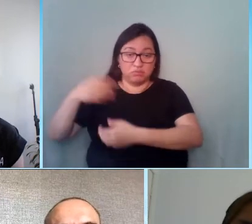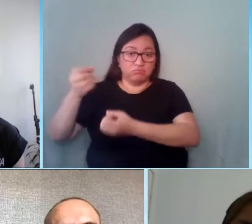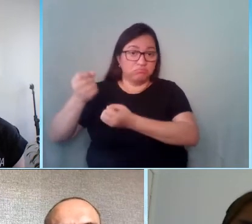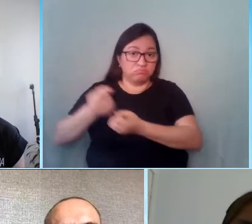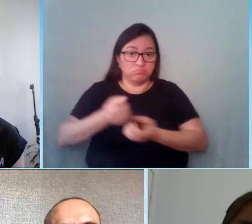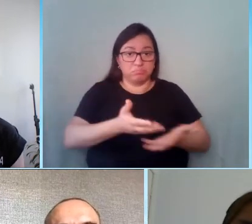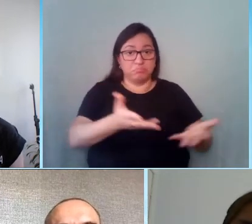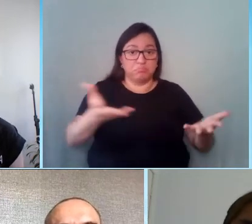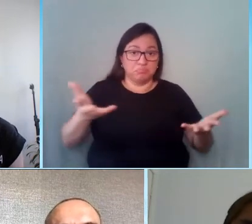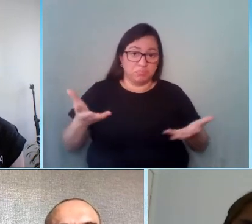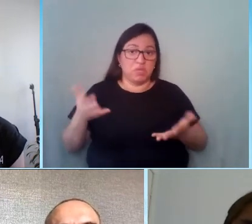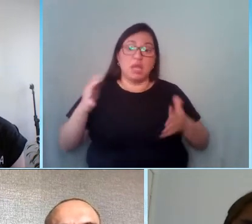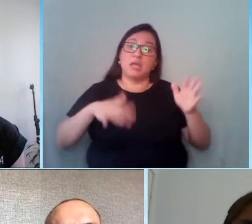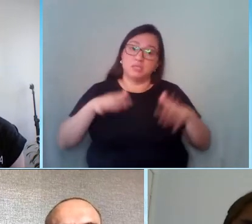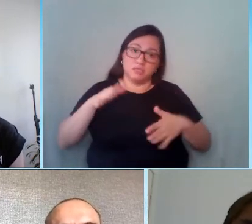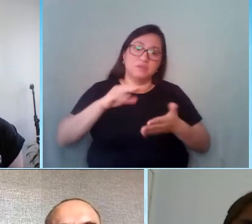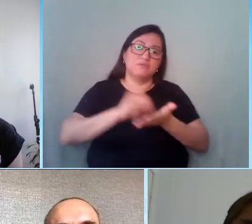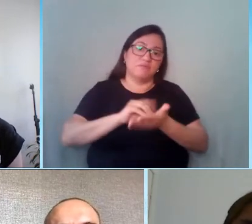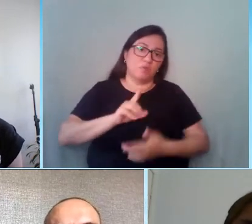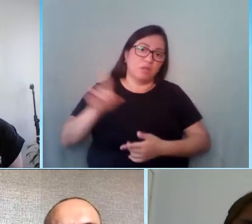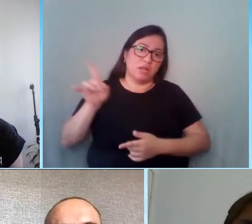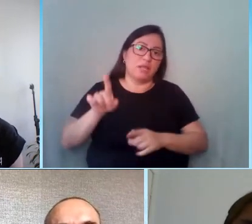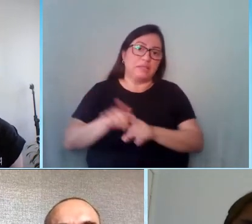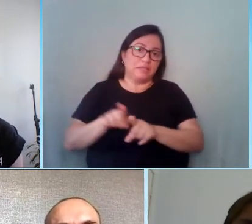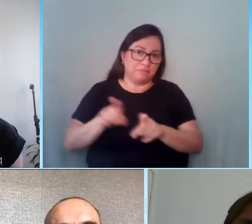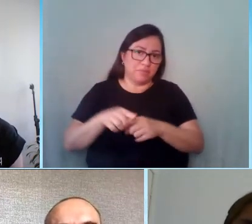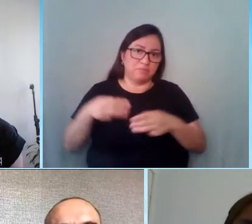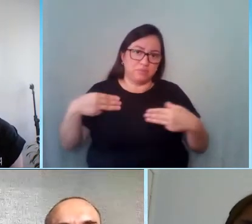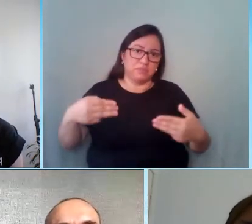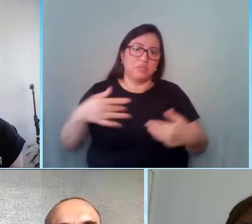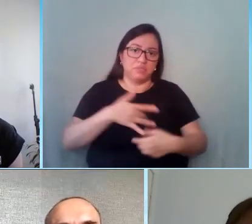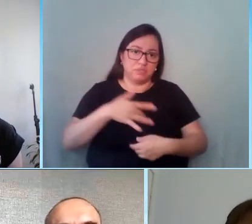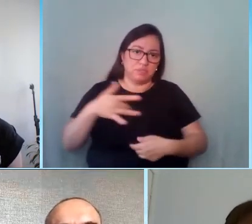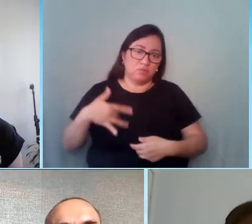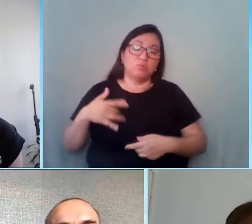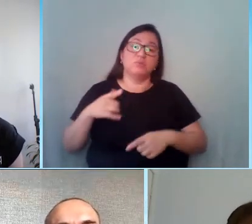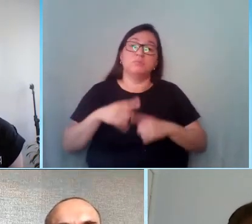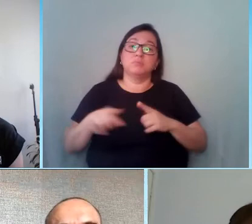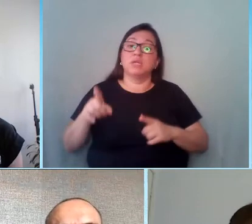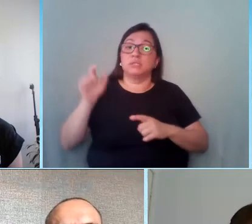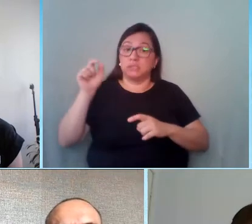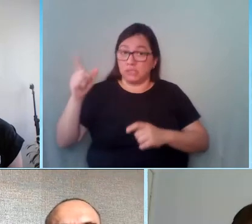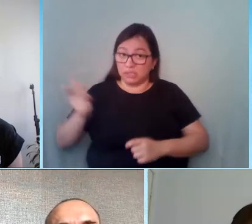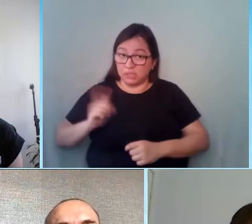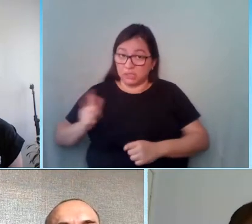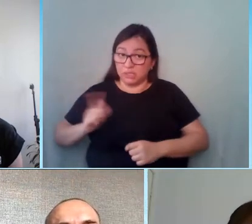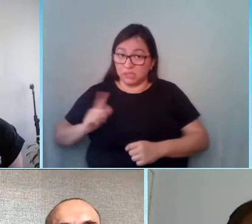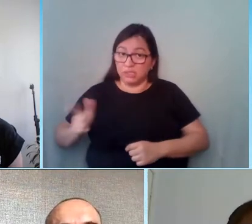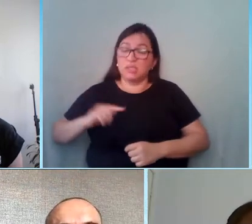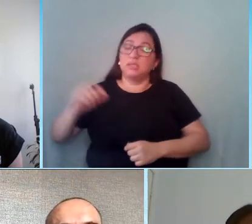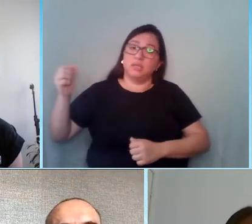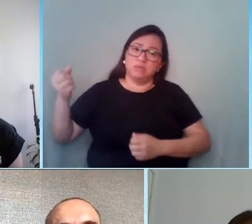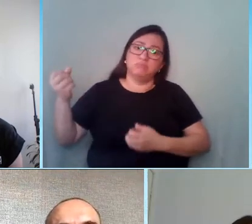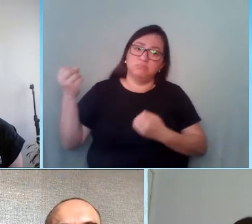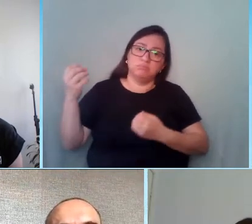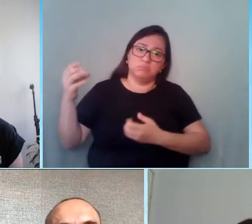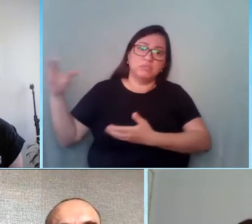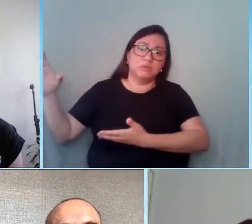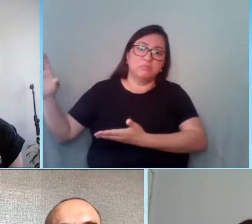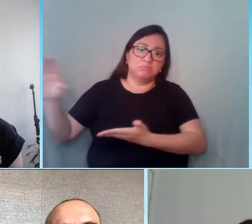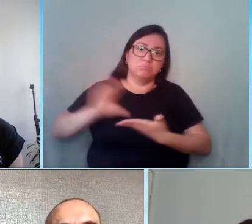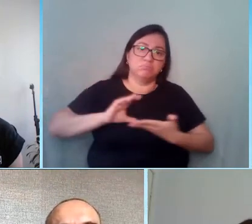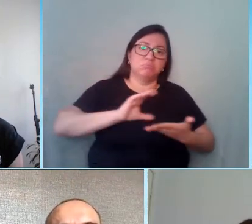Claro que tem vezes que tem falta para o Ministério, mas a gente também, se não tiver faltando no Ministério, o município tem que